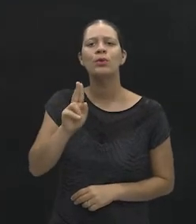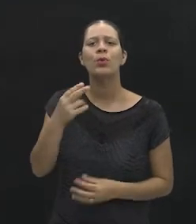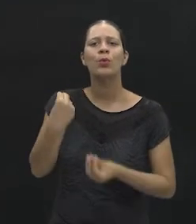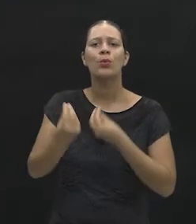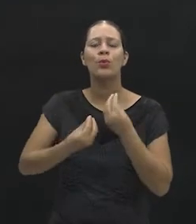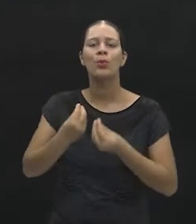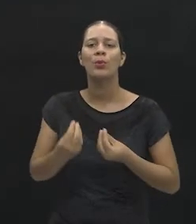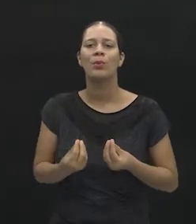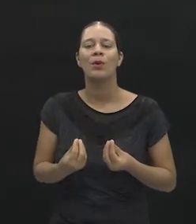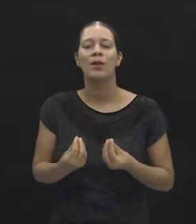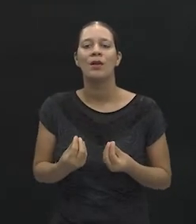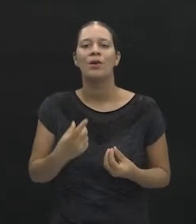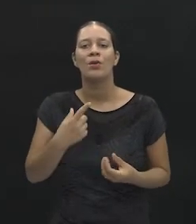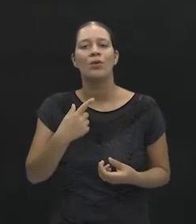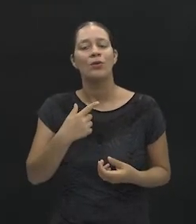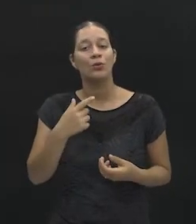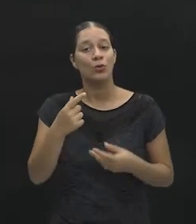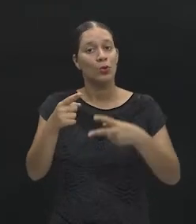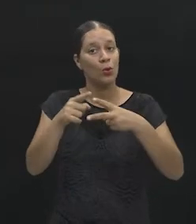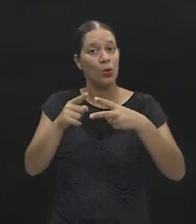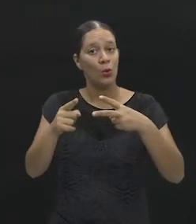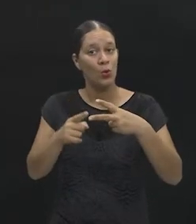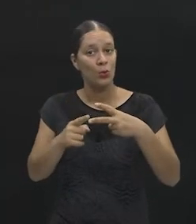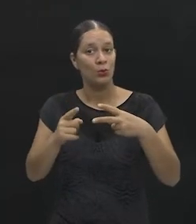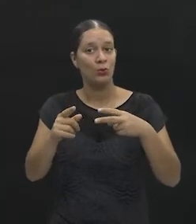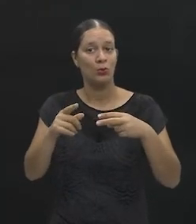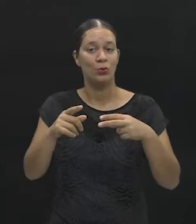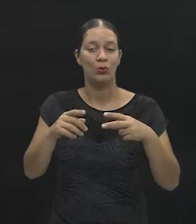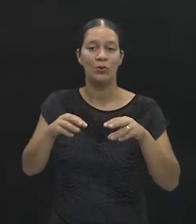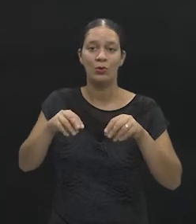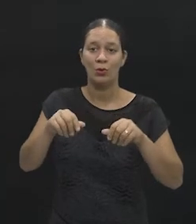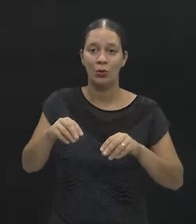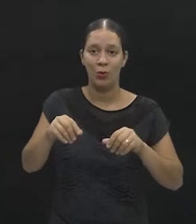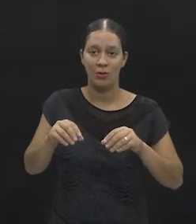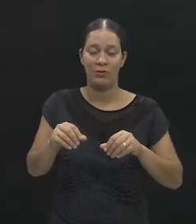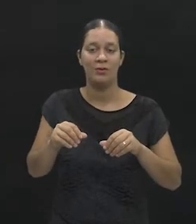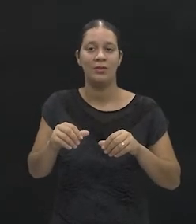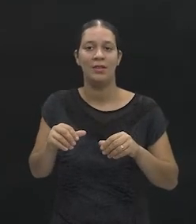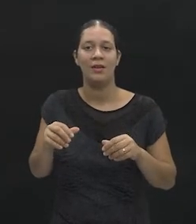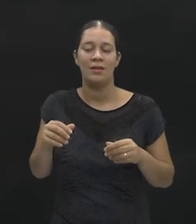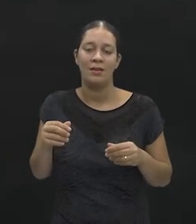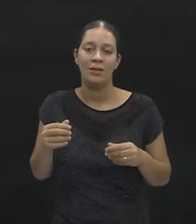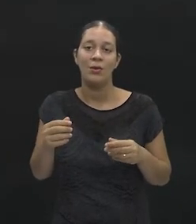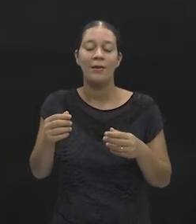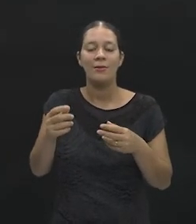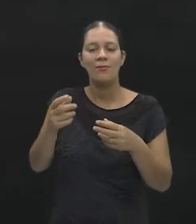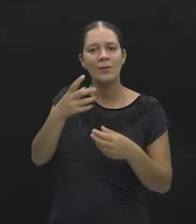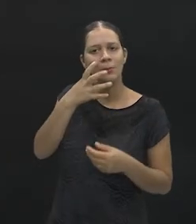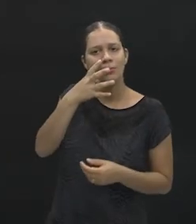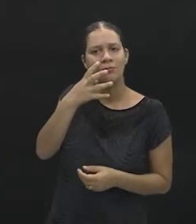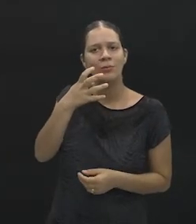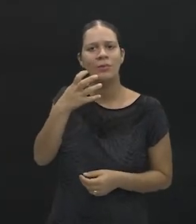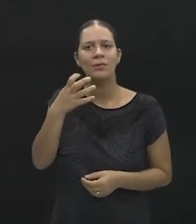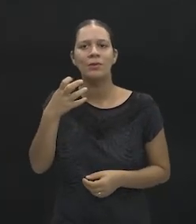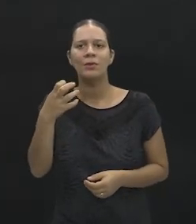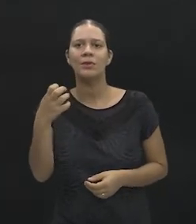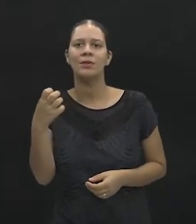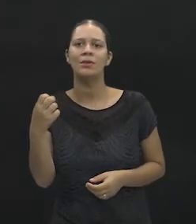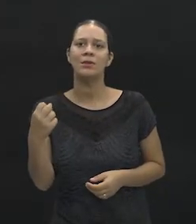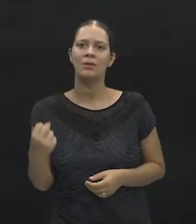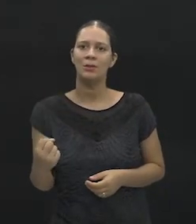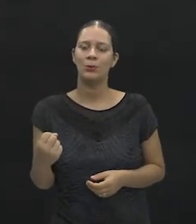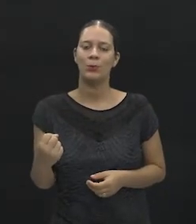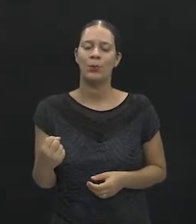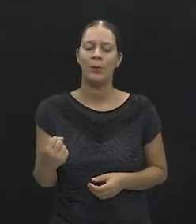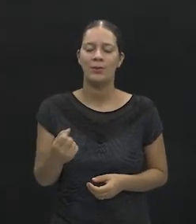utilizo esse método quando eu tenho uma mistura constituída por dois sólidos, onde um dos sólidos ele vai ser atraído por